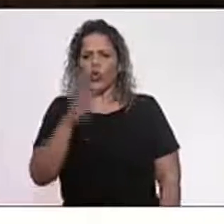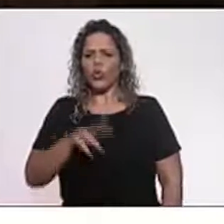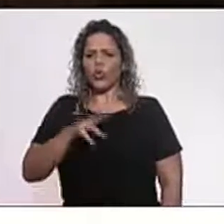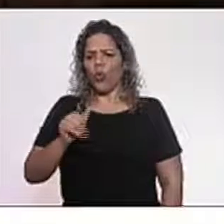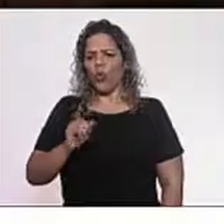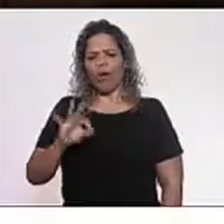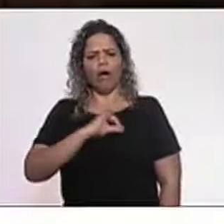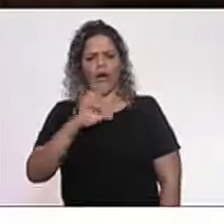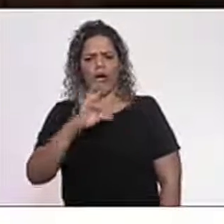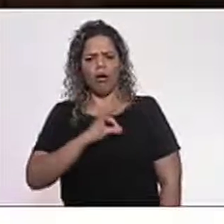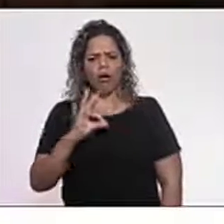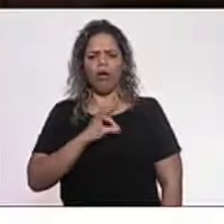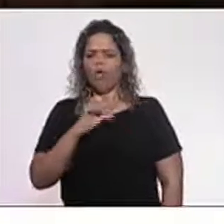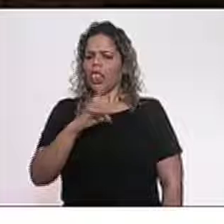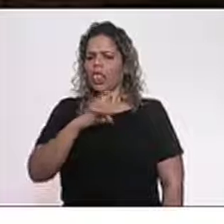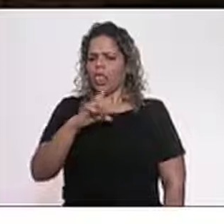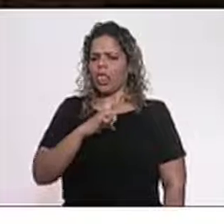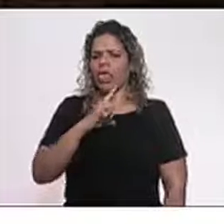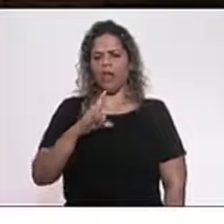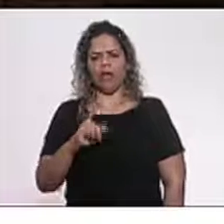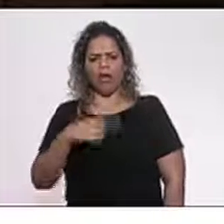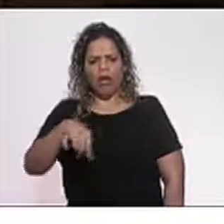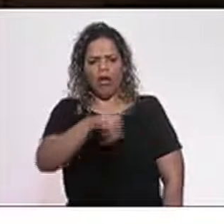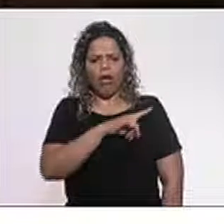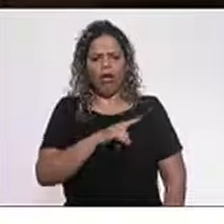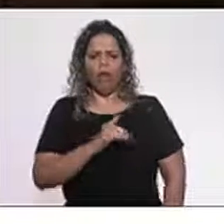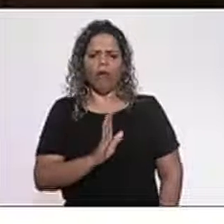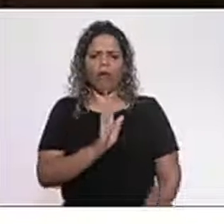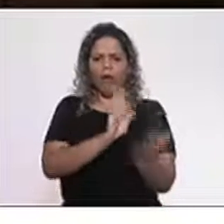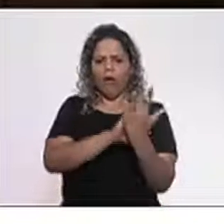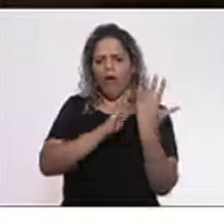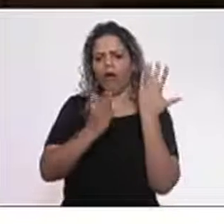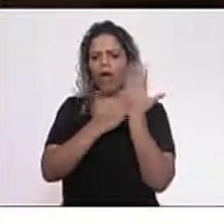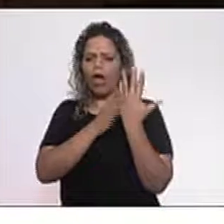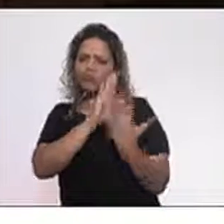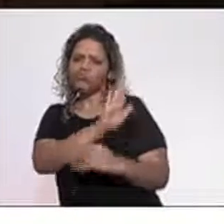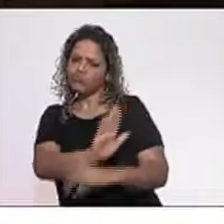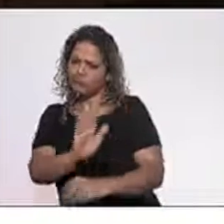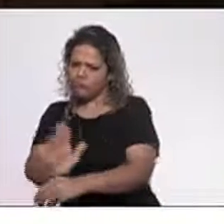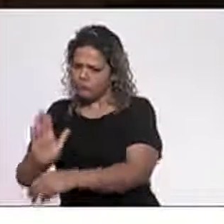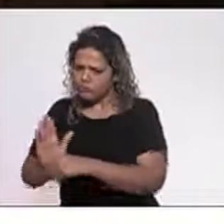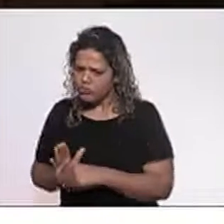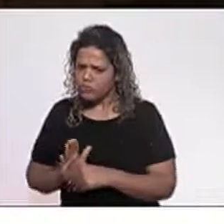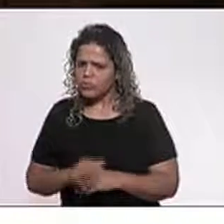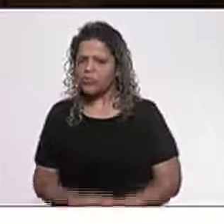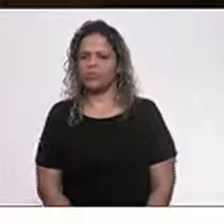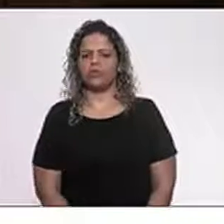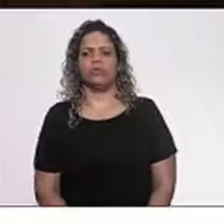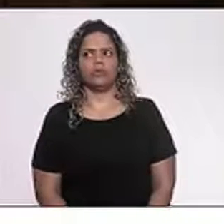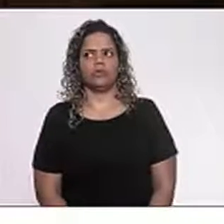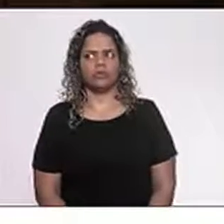o policial teve tanta retaguarda como está tendo agora. Nunca.